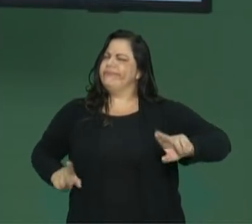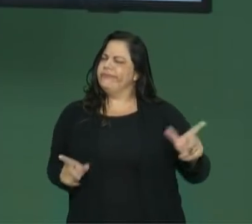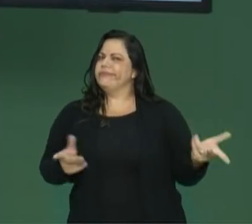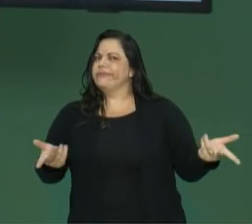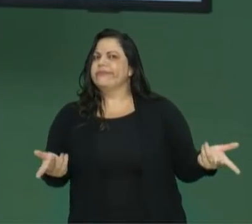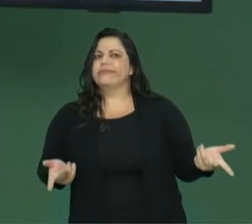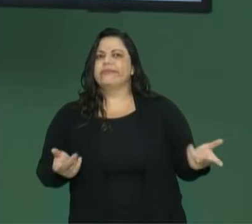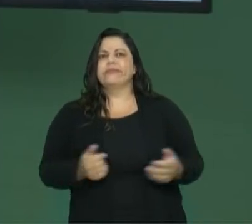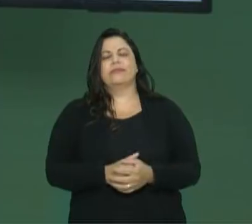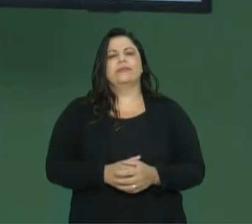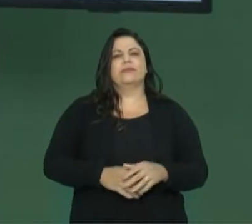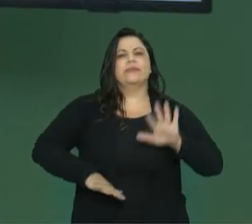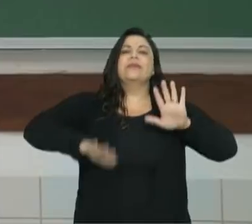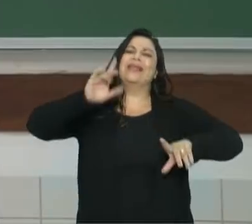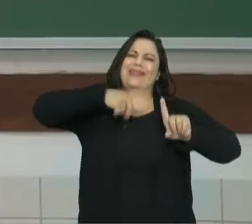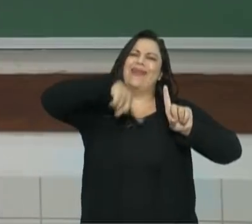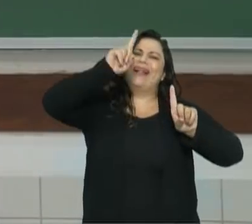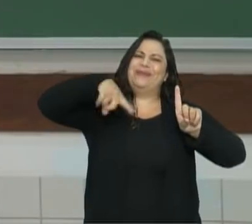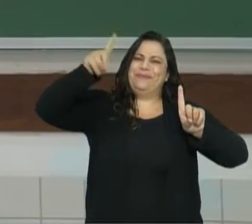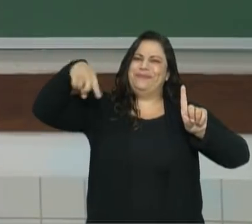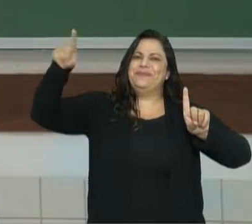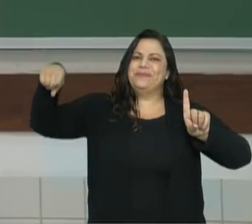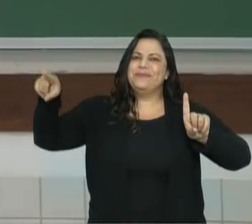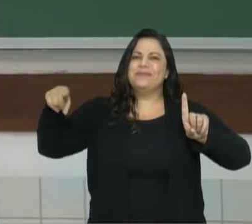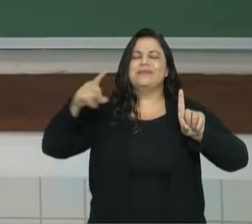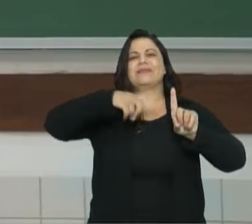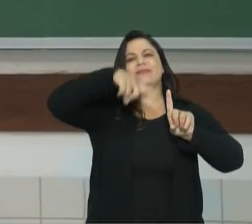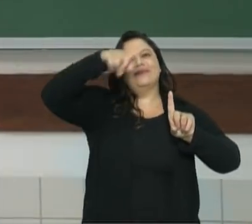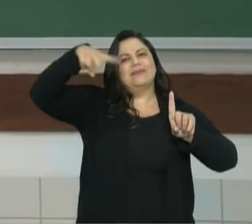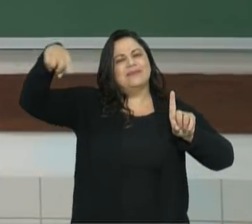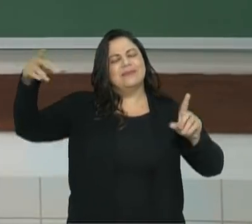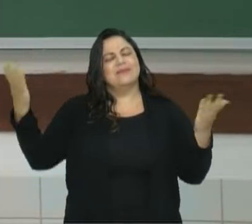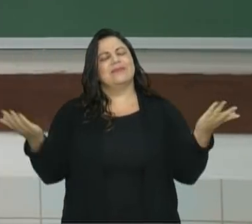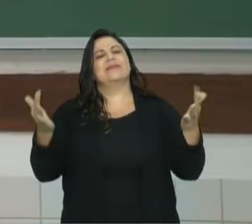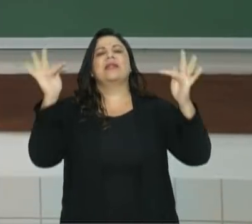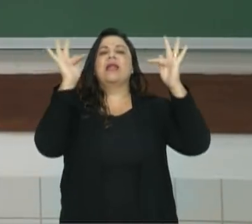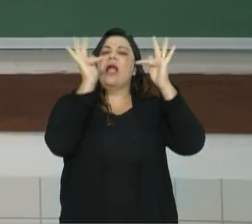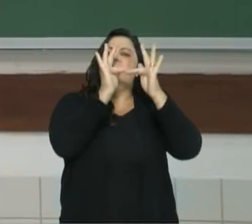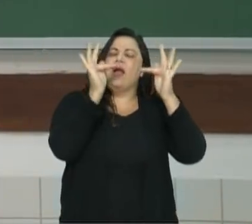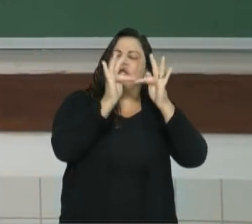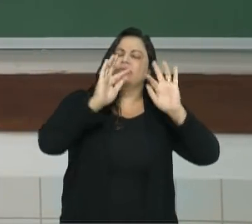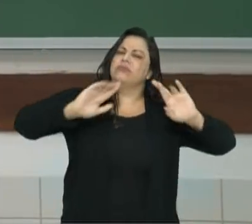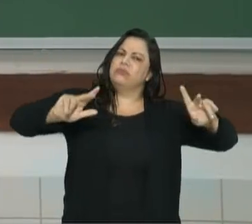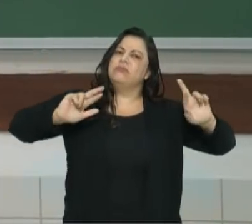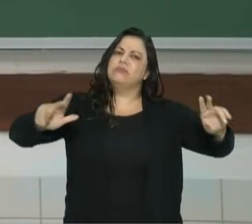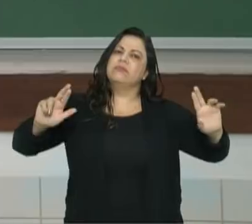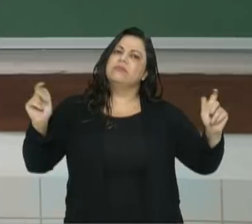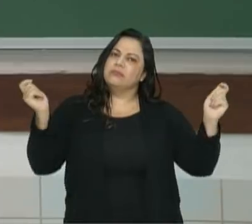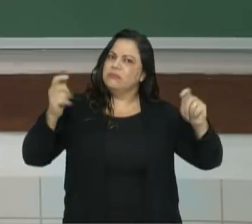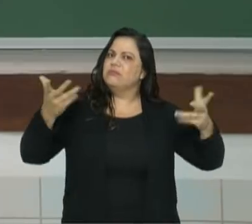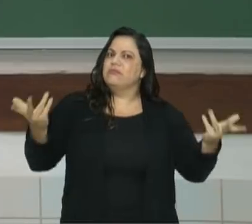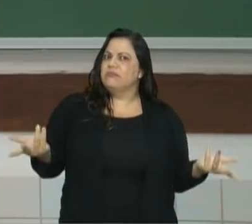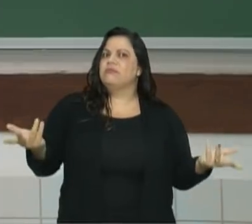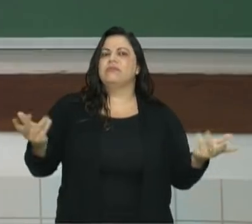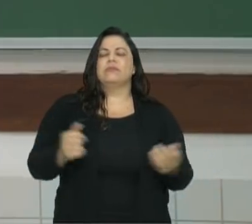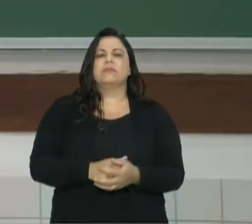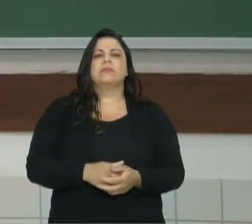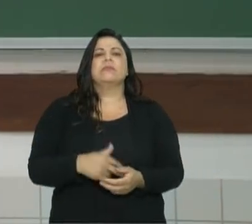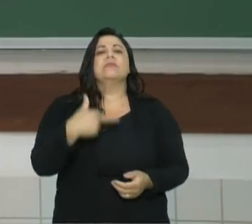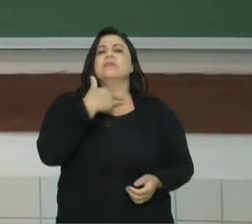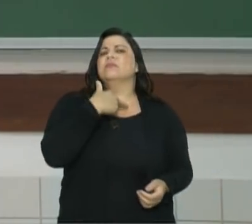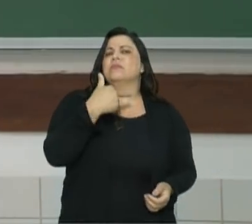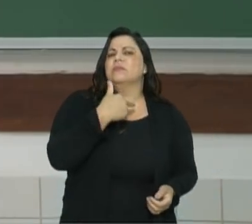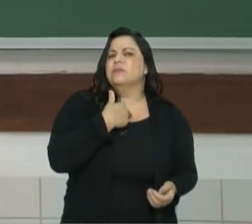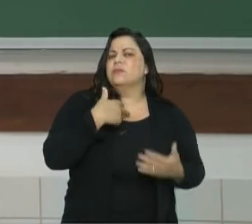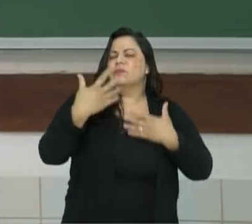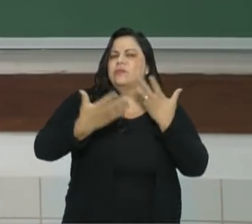ela é variável. Então, a forma que eu passei até agora para vocês, ela é um pouquinho diferente, certo? Eu não posso. Essas formas que eu